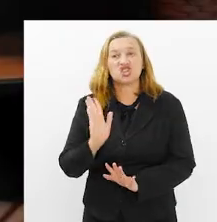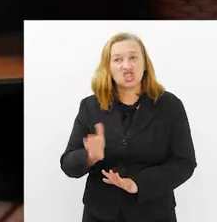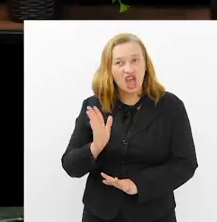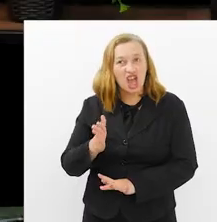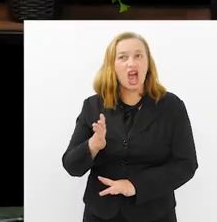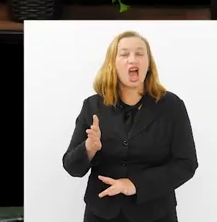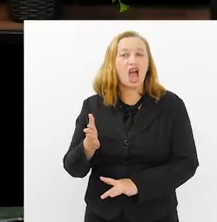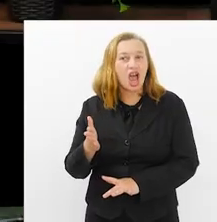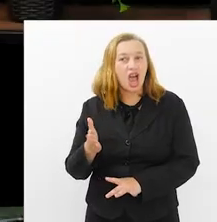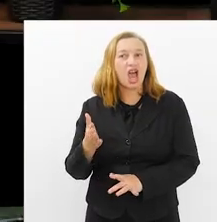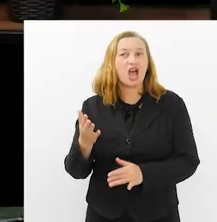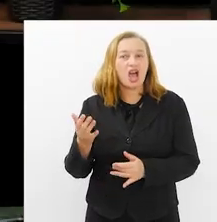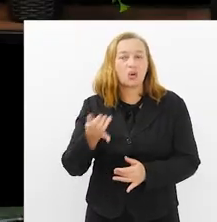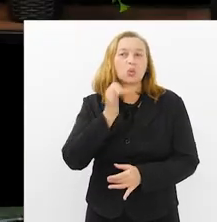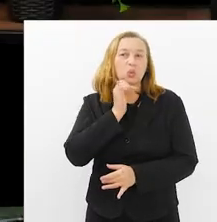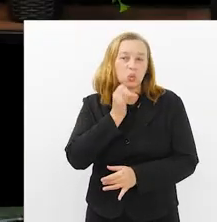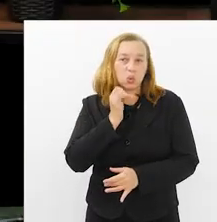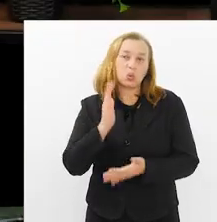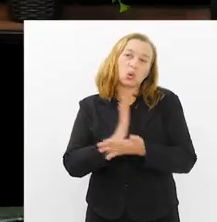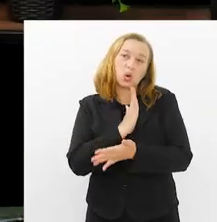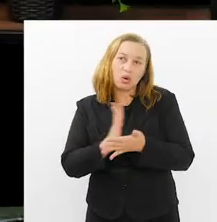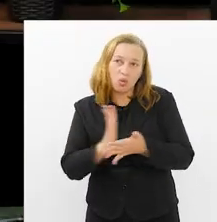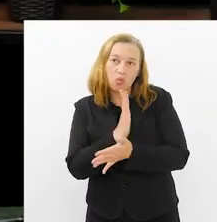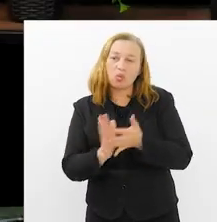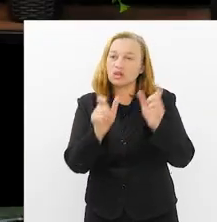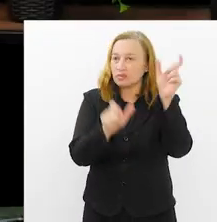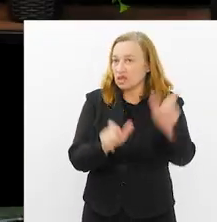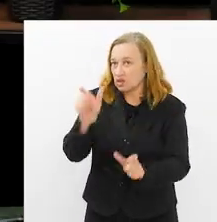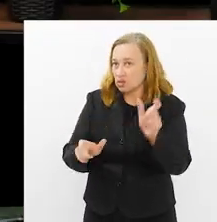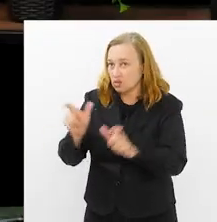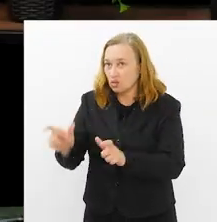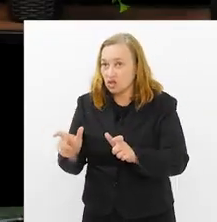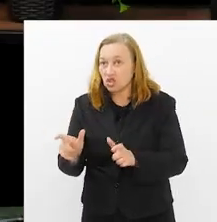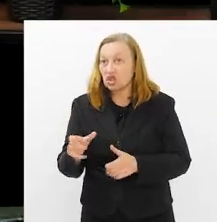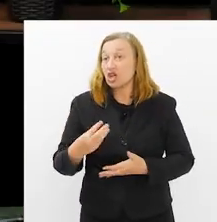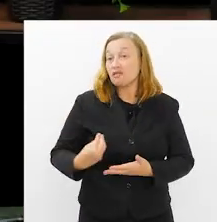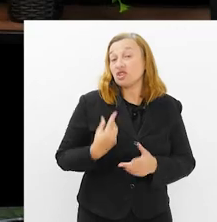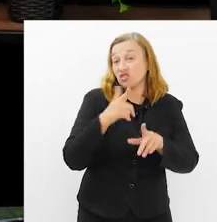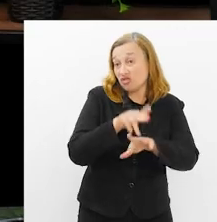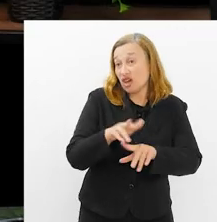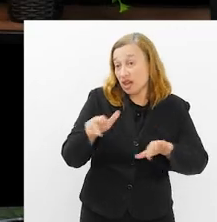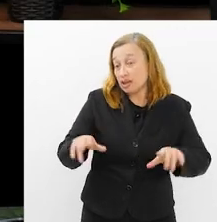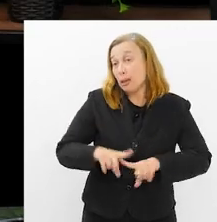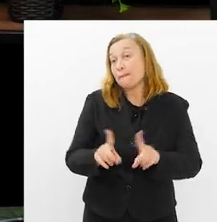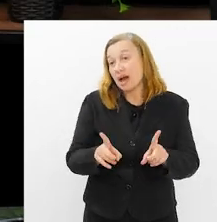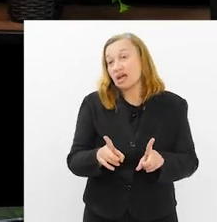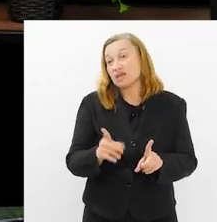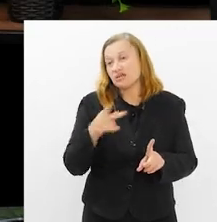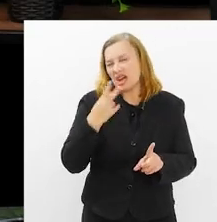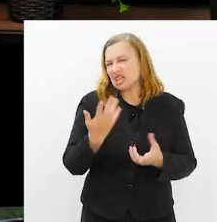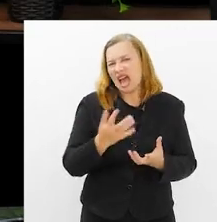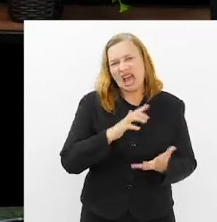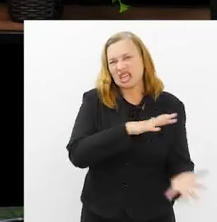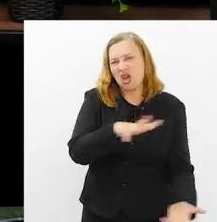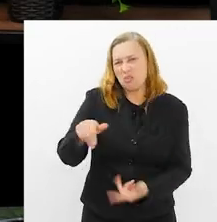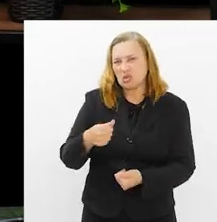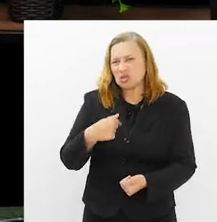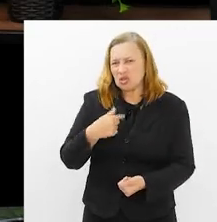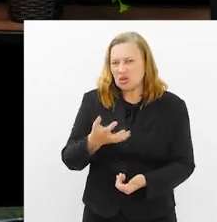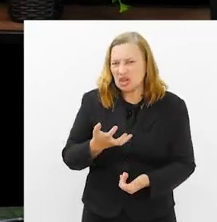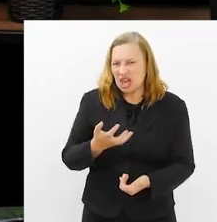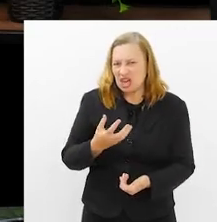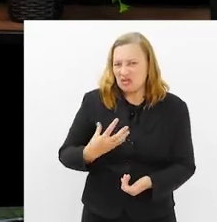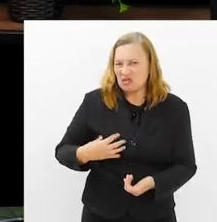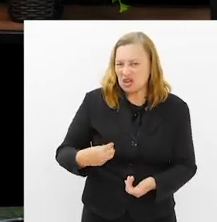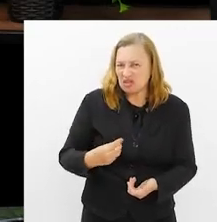ouvi esse discurso algumas vezes de algumas pessoas em situações bem diferentes, mas também com esse discurso: esse não é o mundo que eu